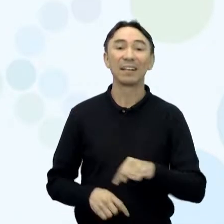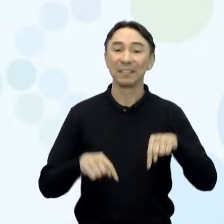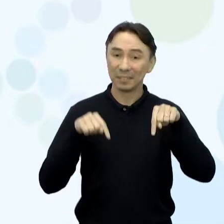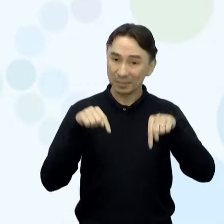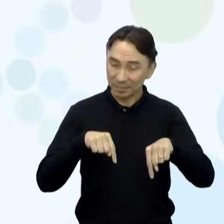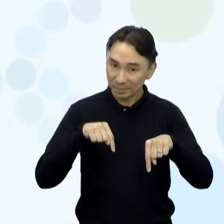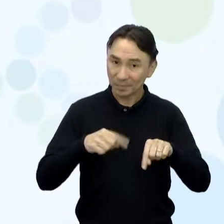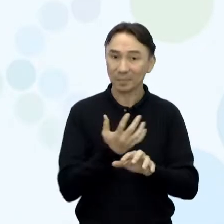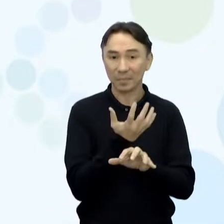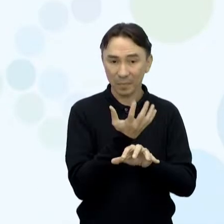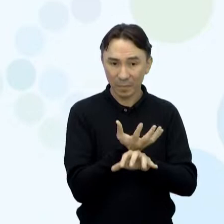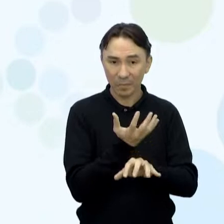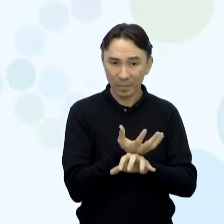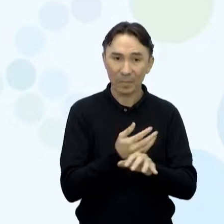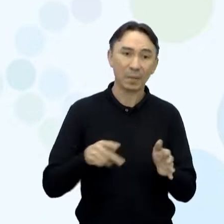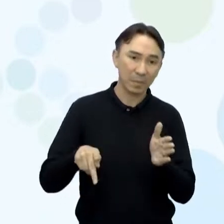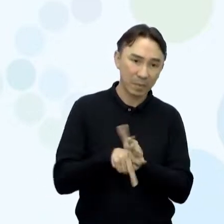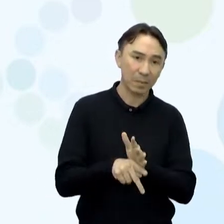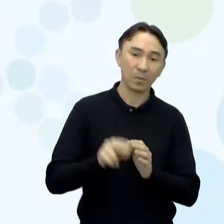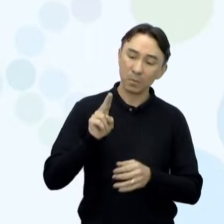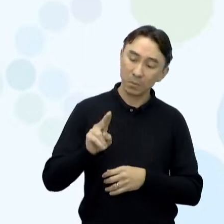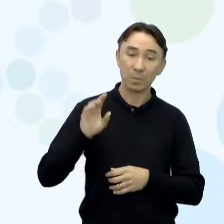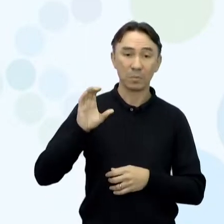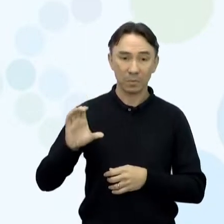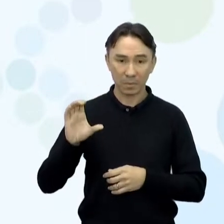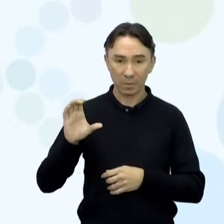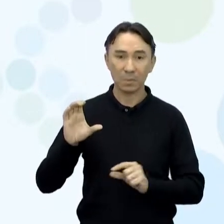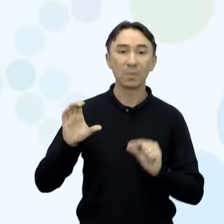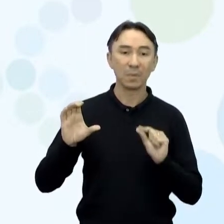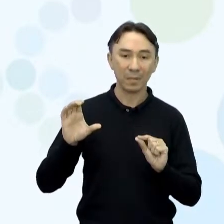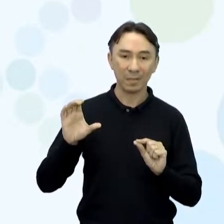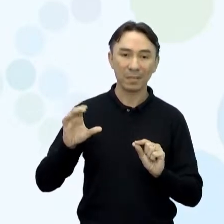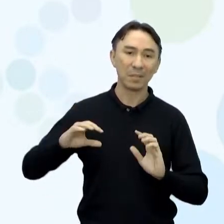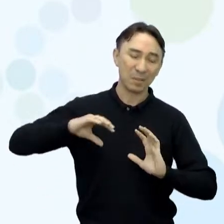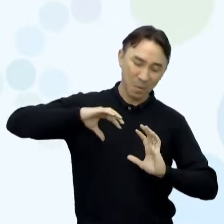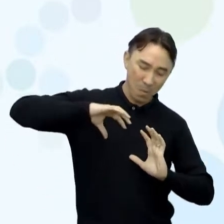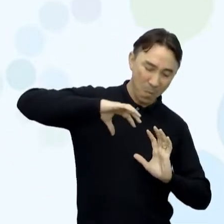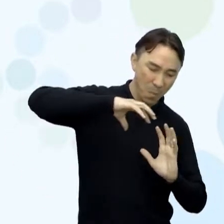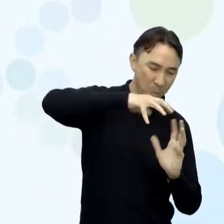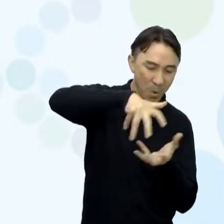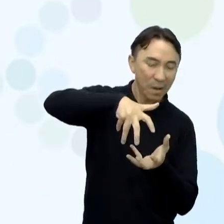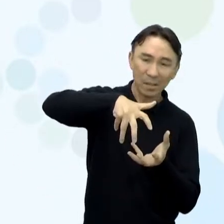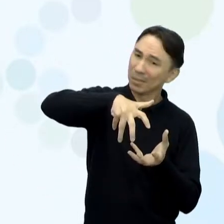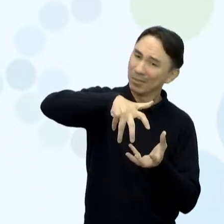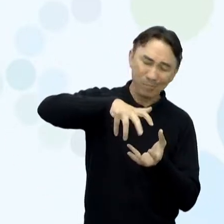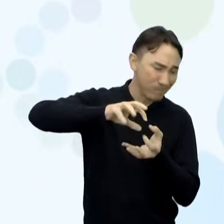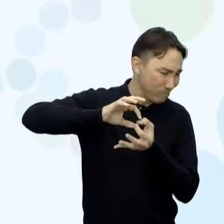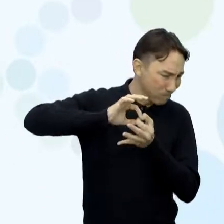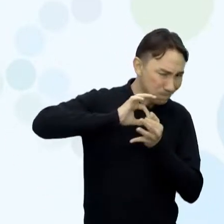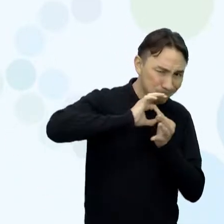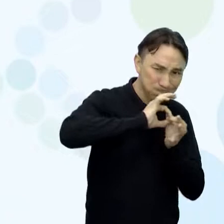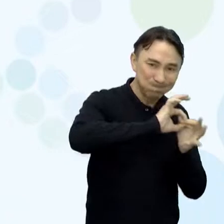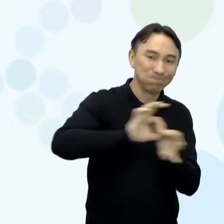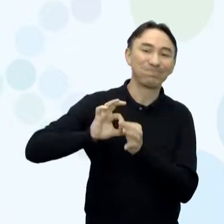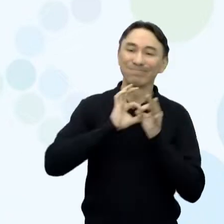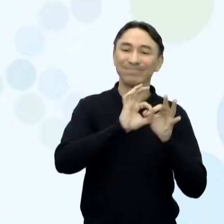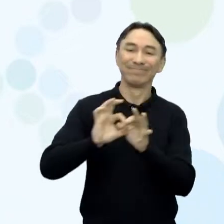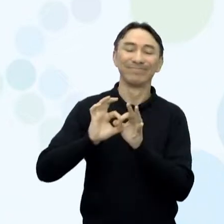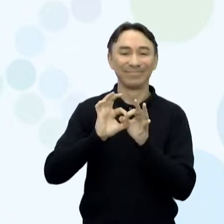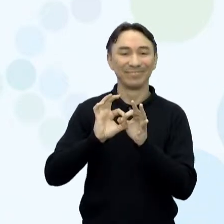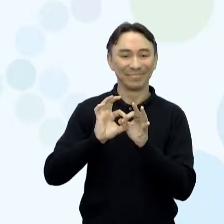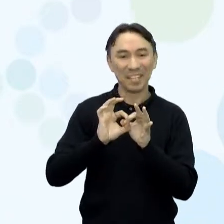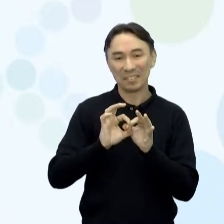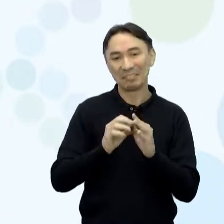faz parte da unidade curricular. No mundo, está tudo interligado. O próprio componente,